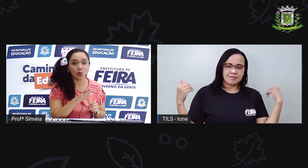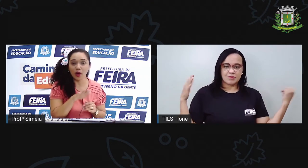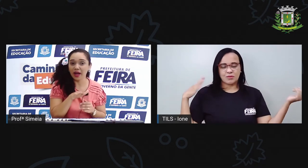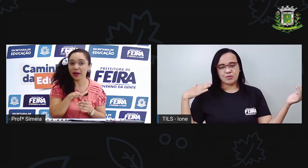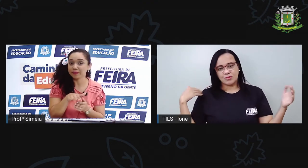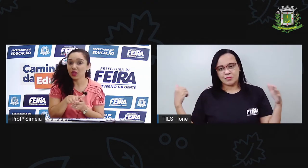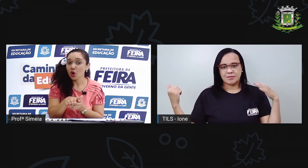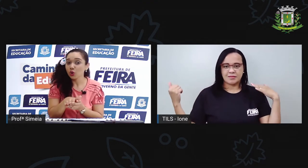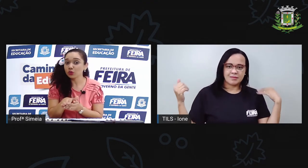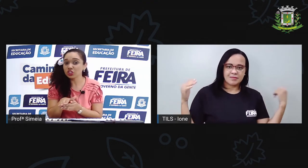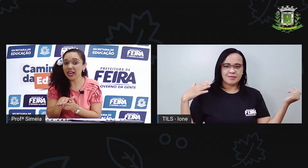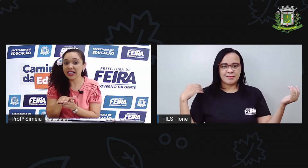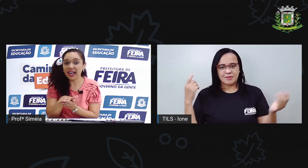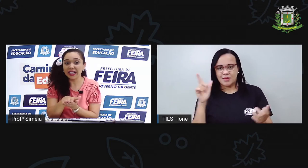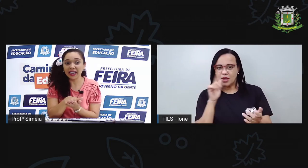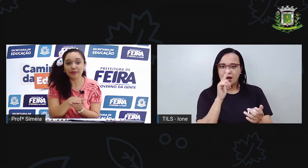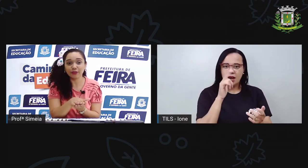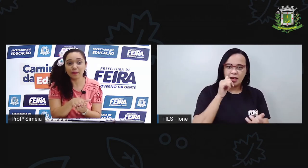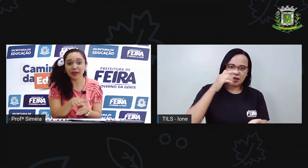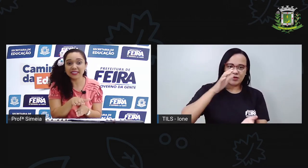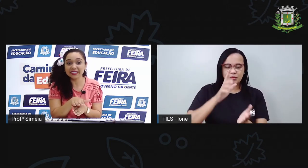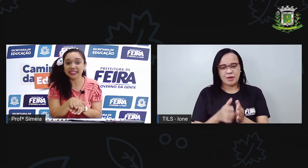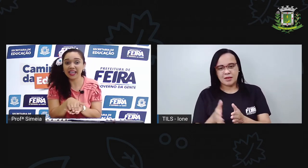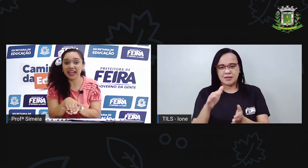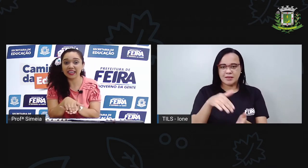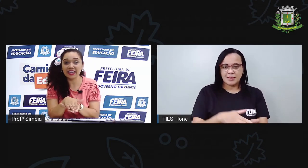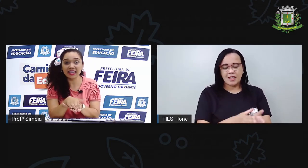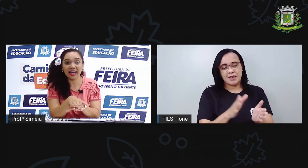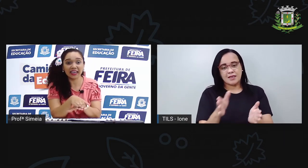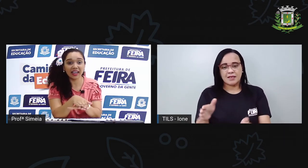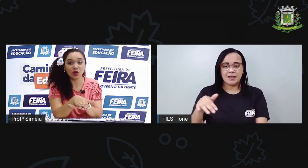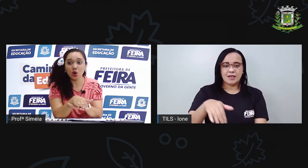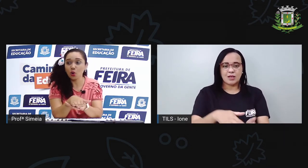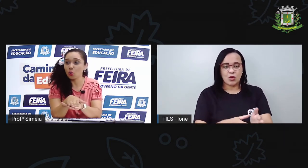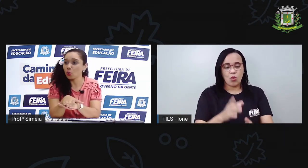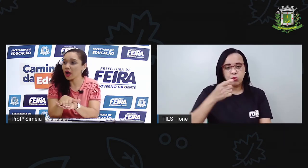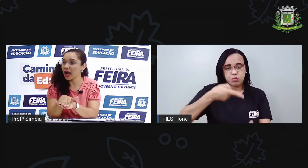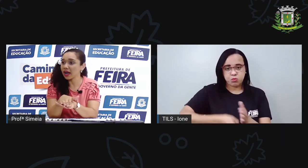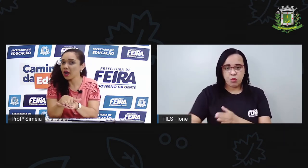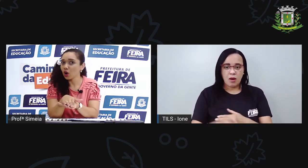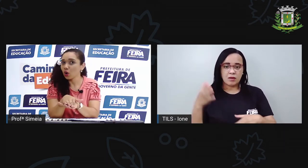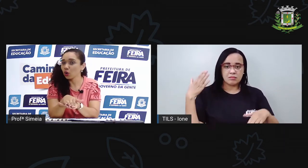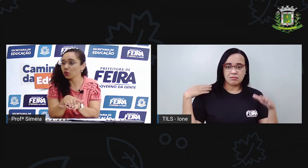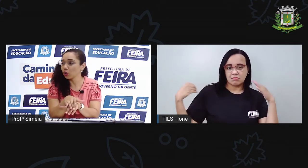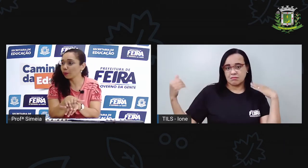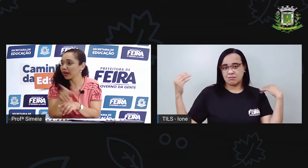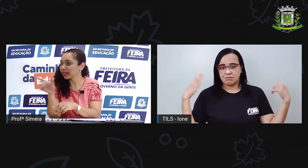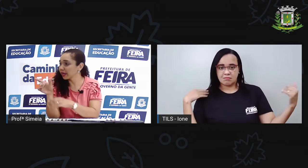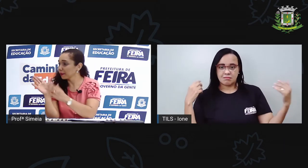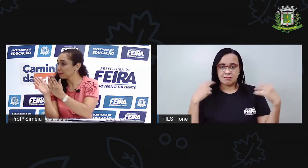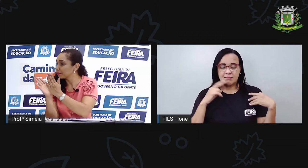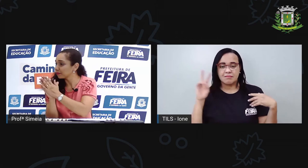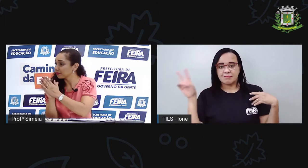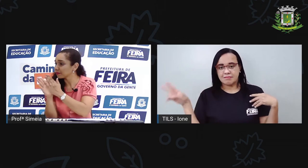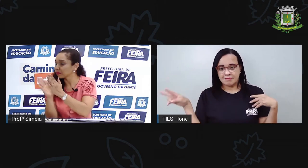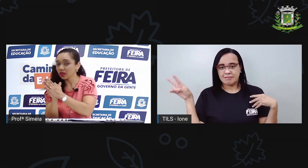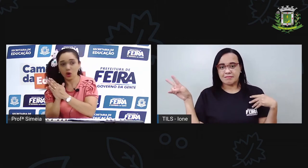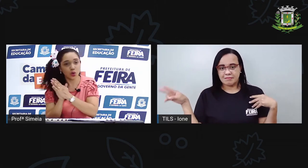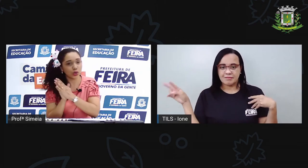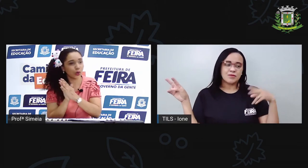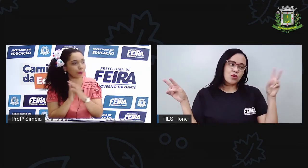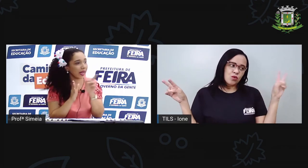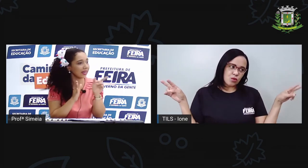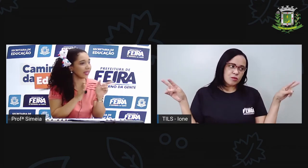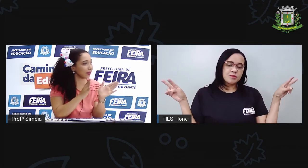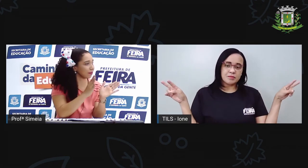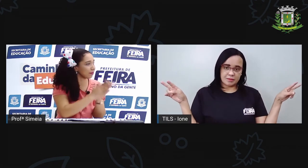lagoa o jacaré foi passear lá na lagoa olhou para que